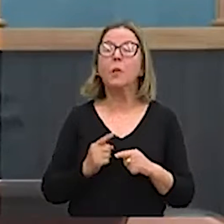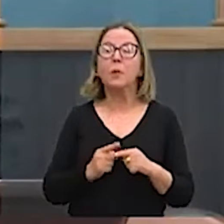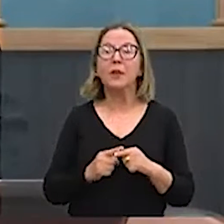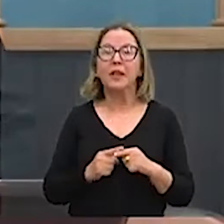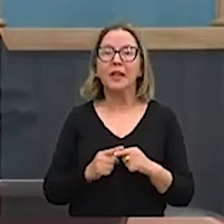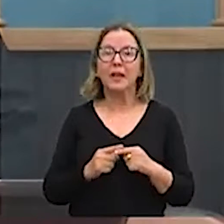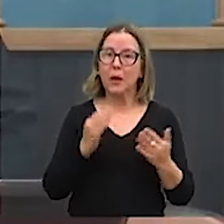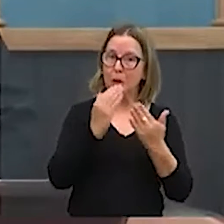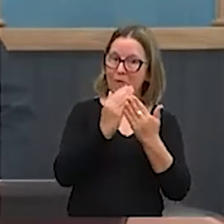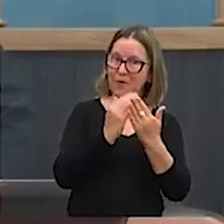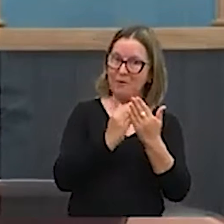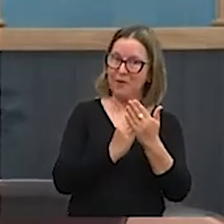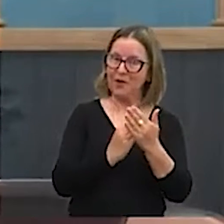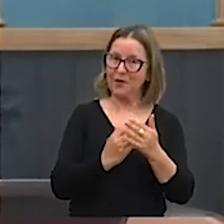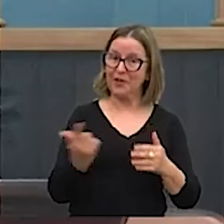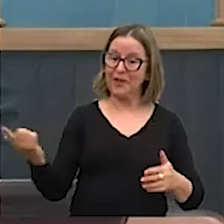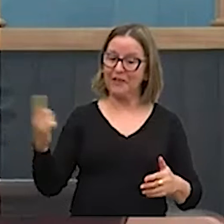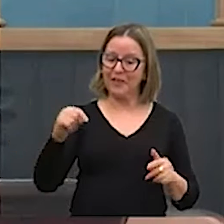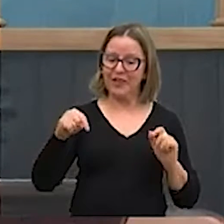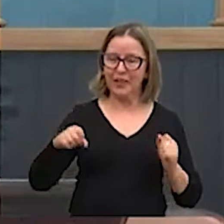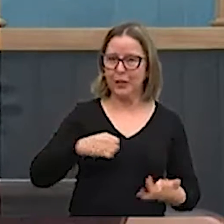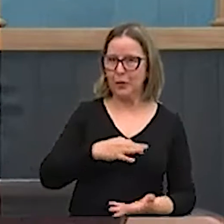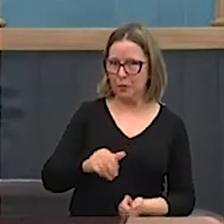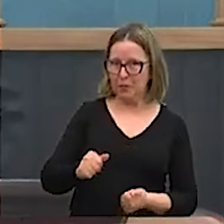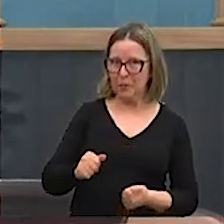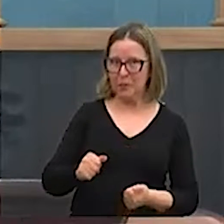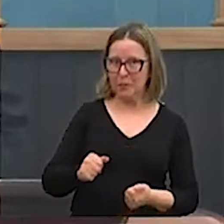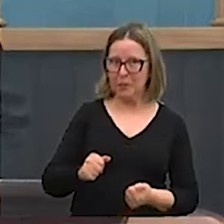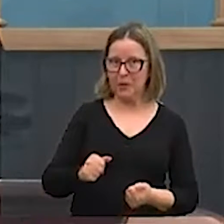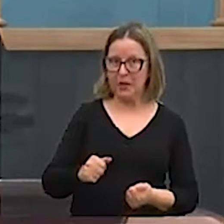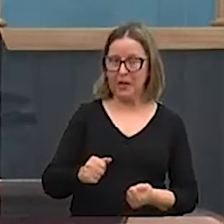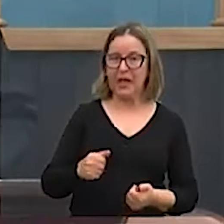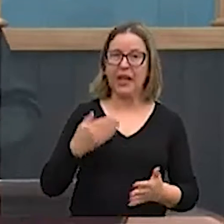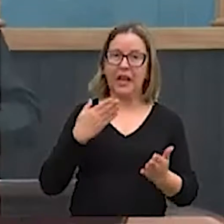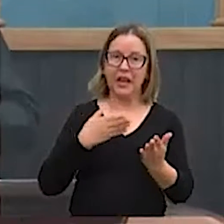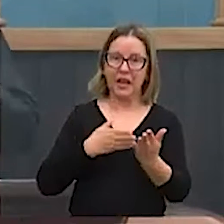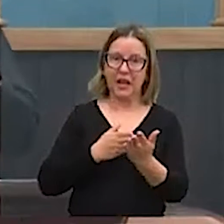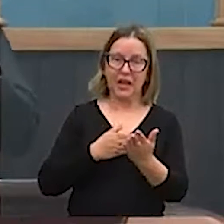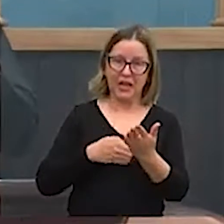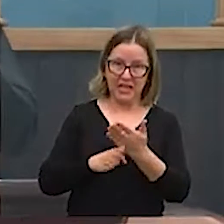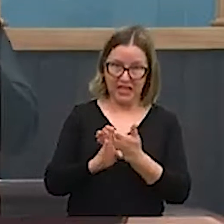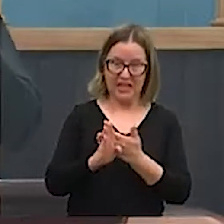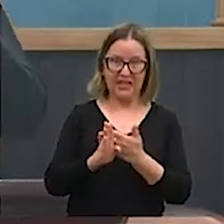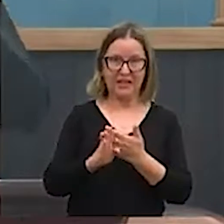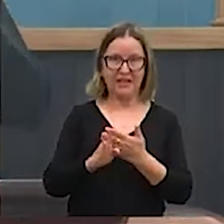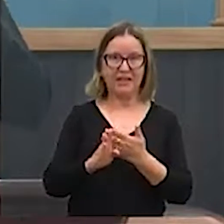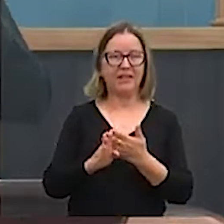mundo era ir para a cruz. Ele morreu